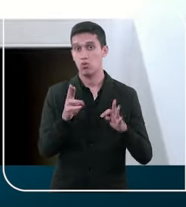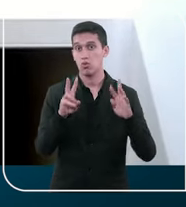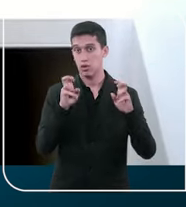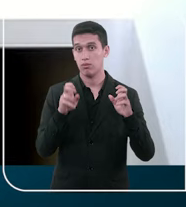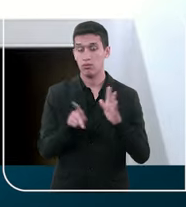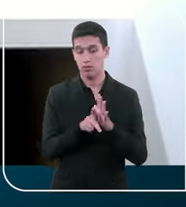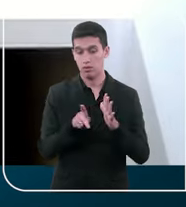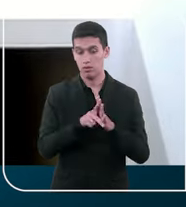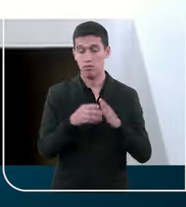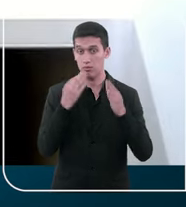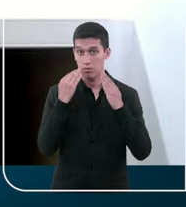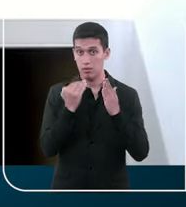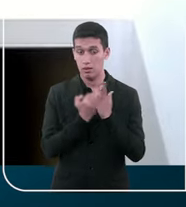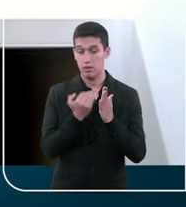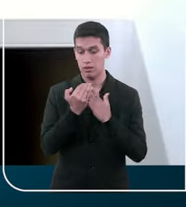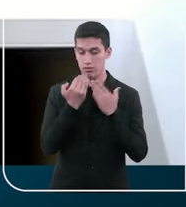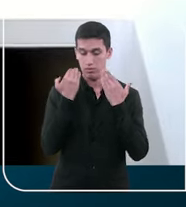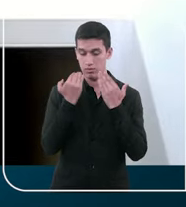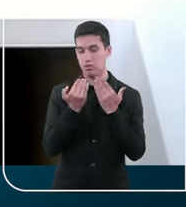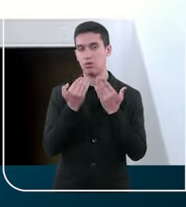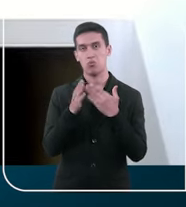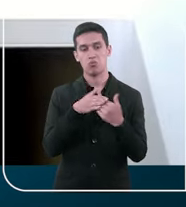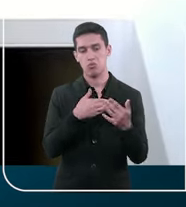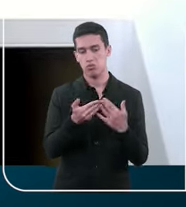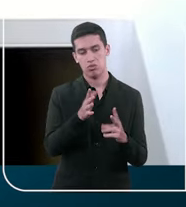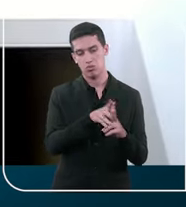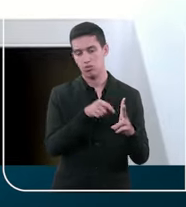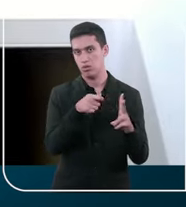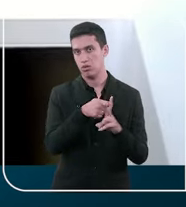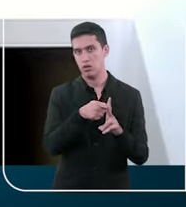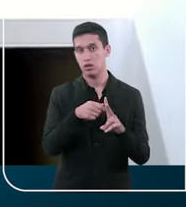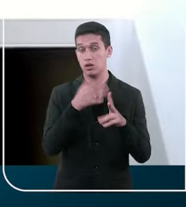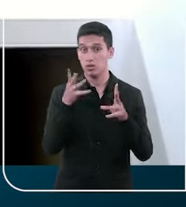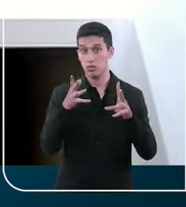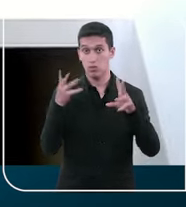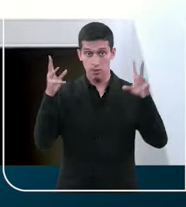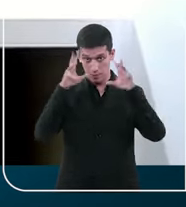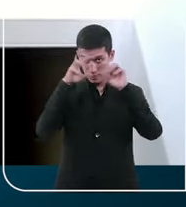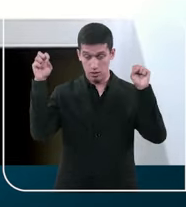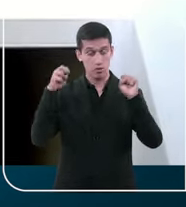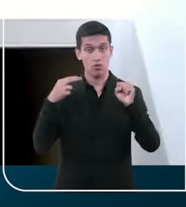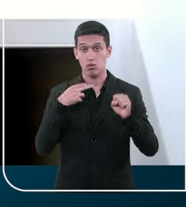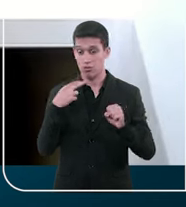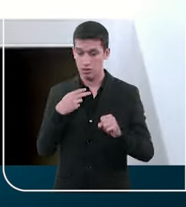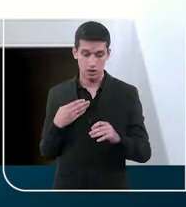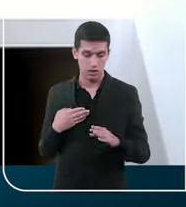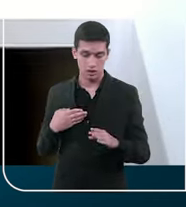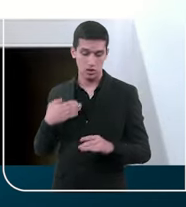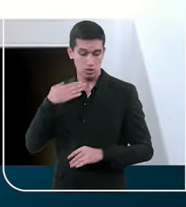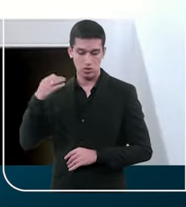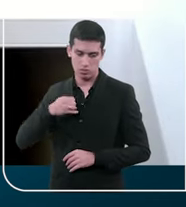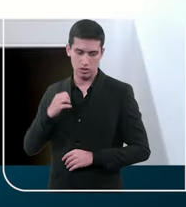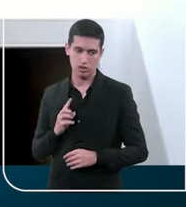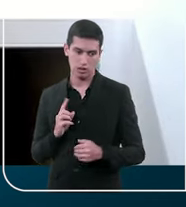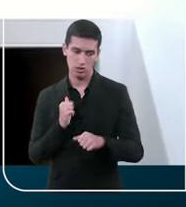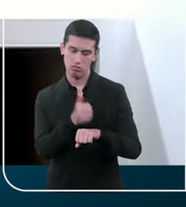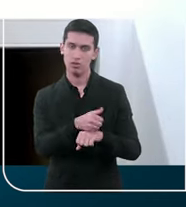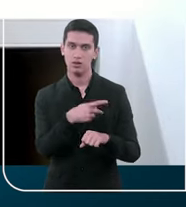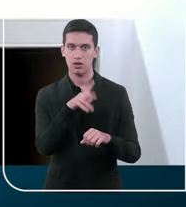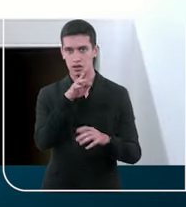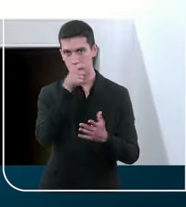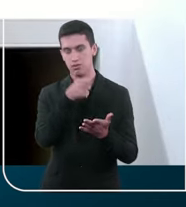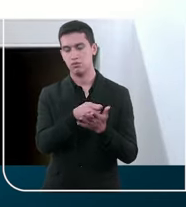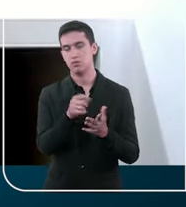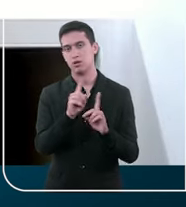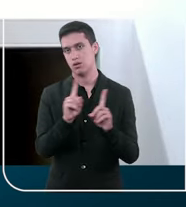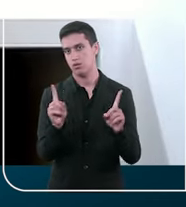de mérito levantada por qualquer das partes, o tribunal ele não pode adentrar no mérito e decidir substituindo a decisão dos jurados. O que ele pode